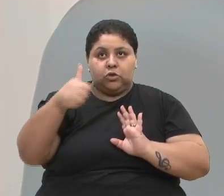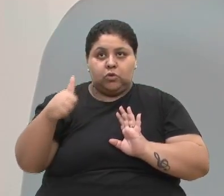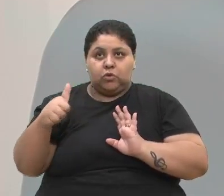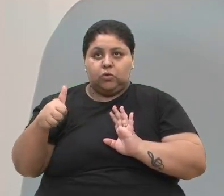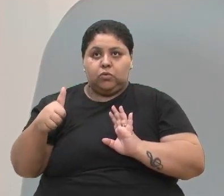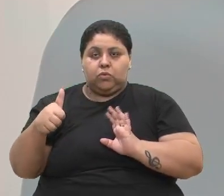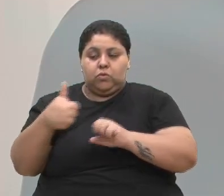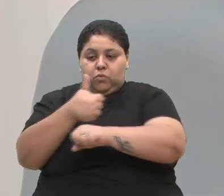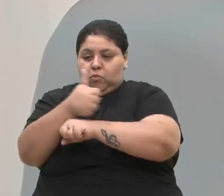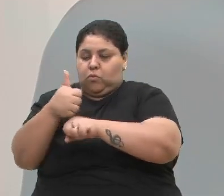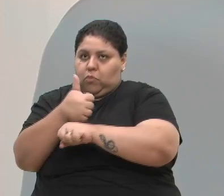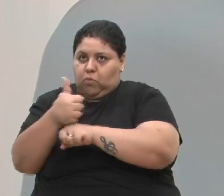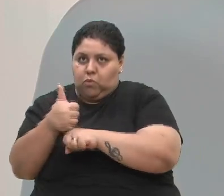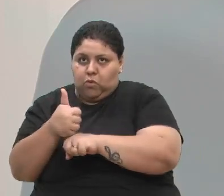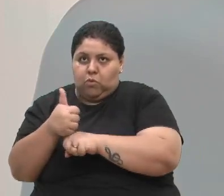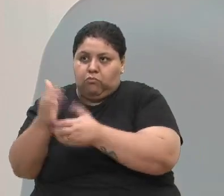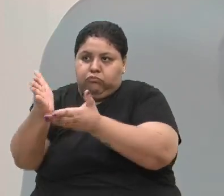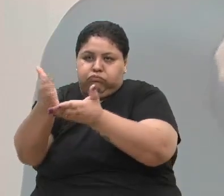os 56 novos